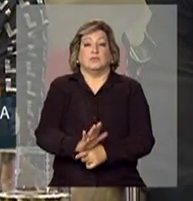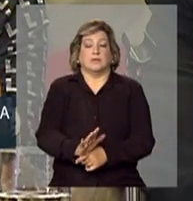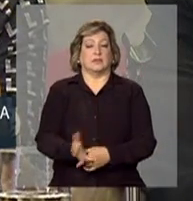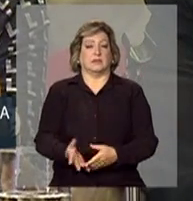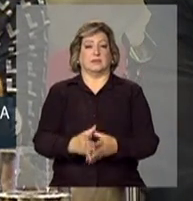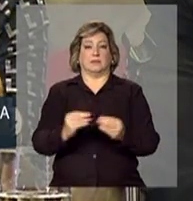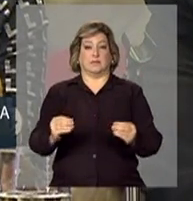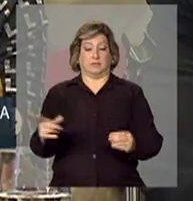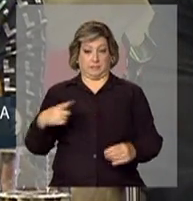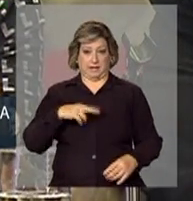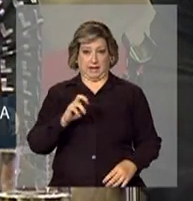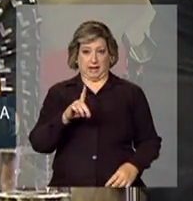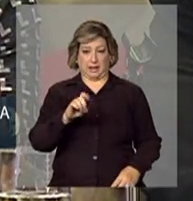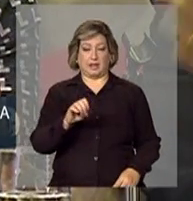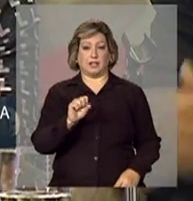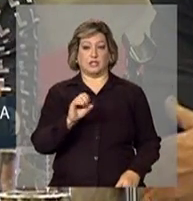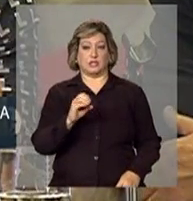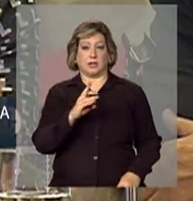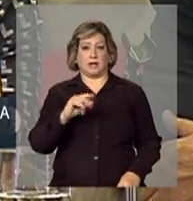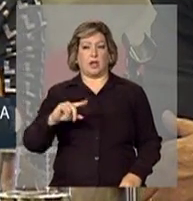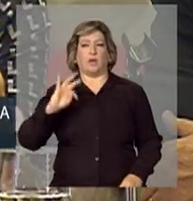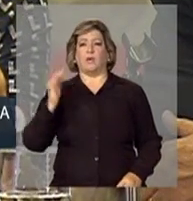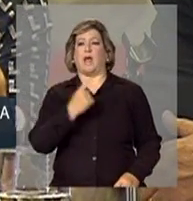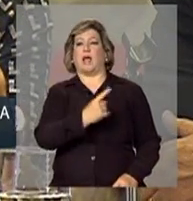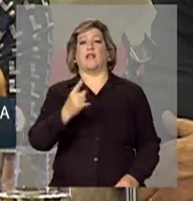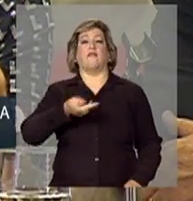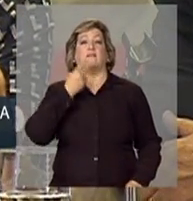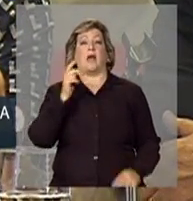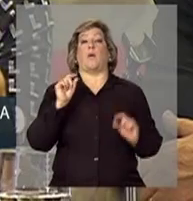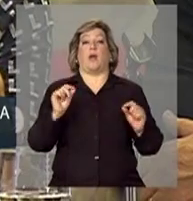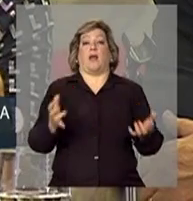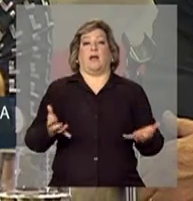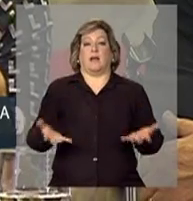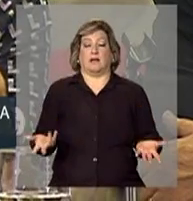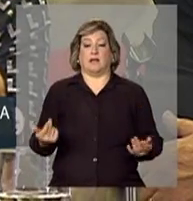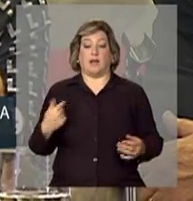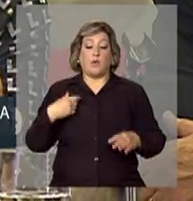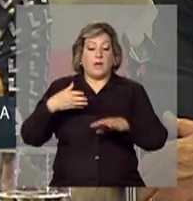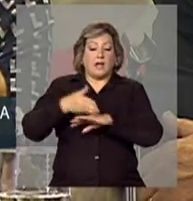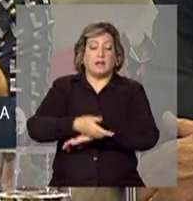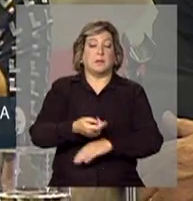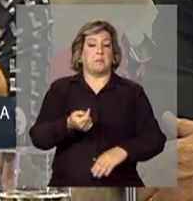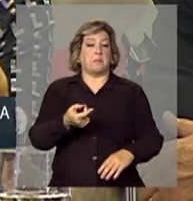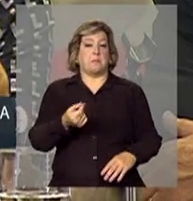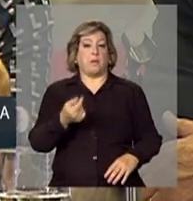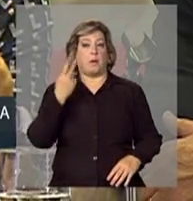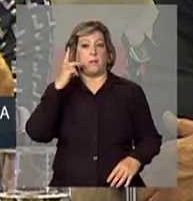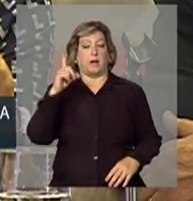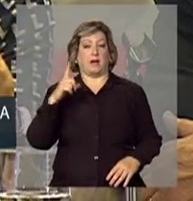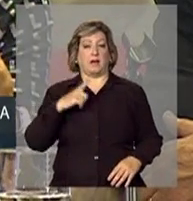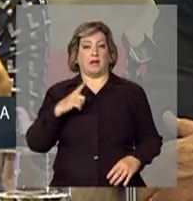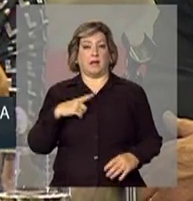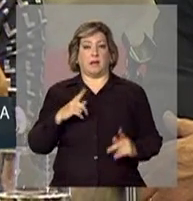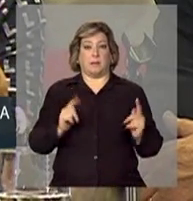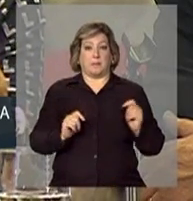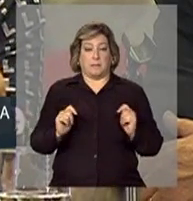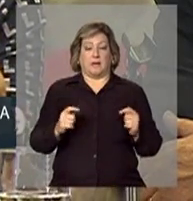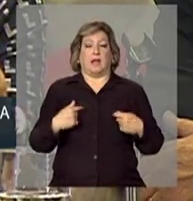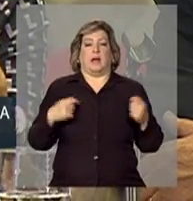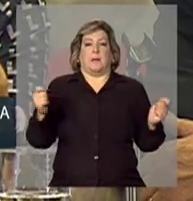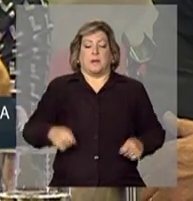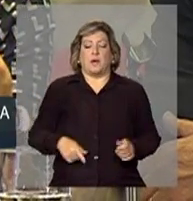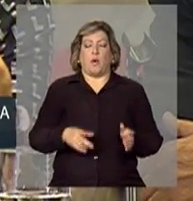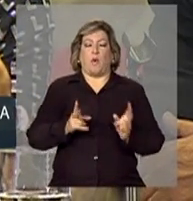sociais, a coisa é pior, porque, como cada um fala o que quer, a gente vê, eu entro pouco para preservar minha capacidade de continuar investigando